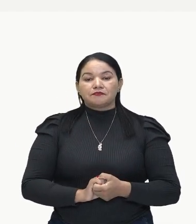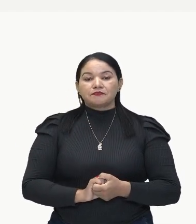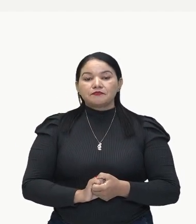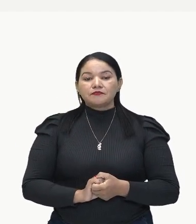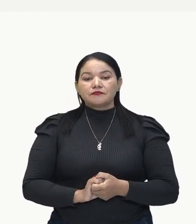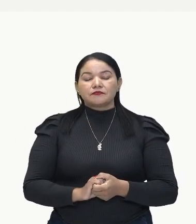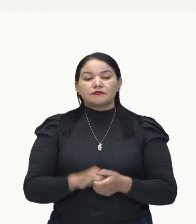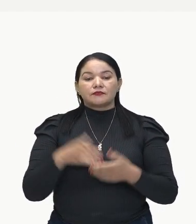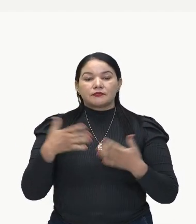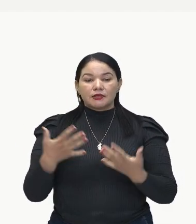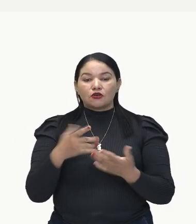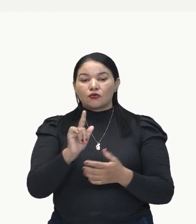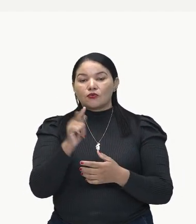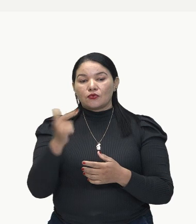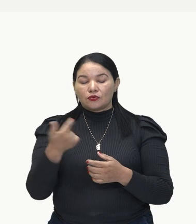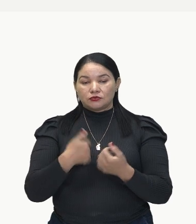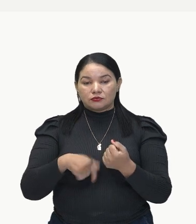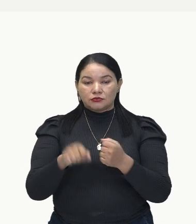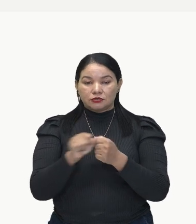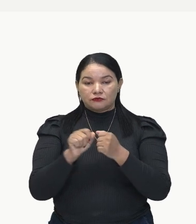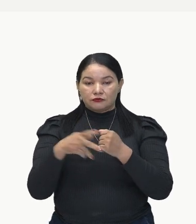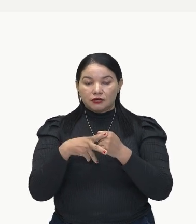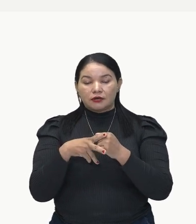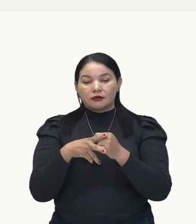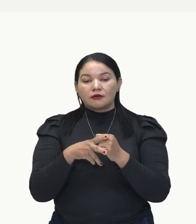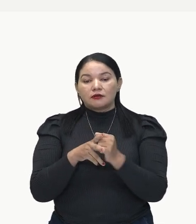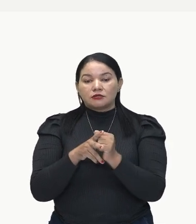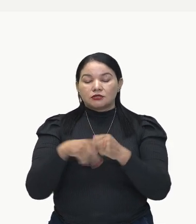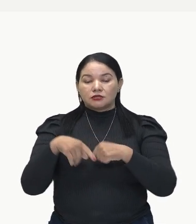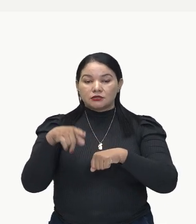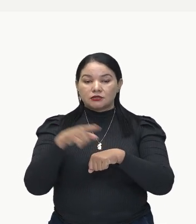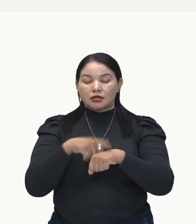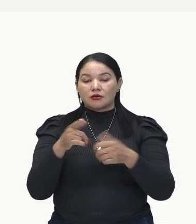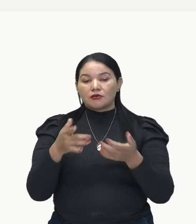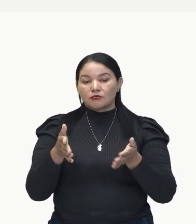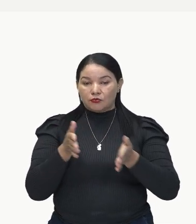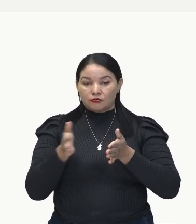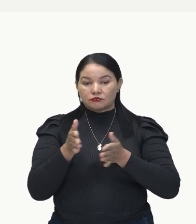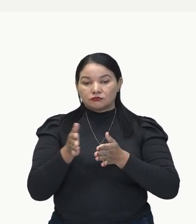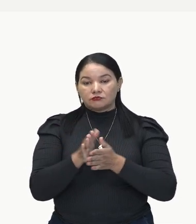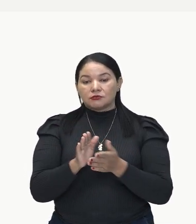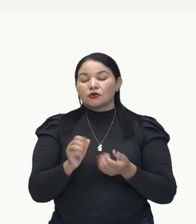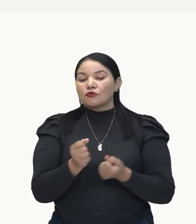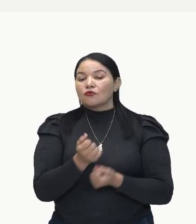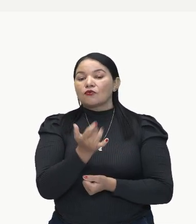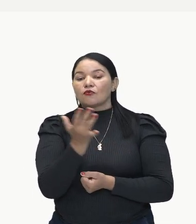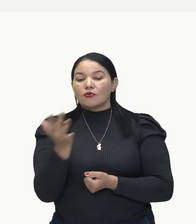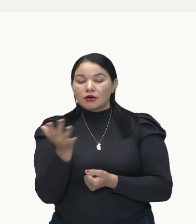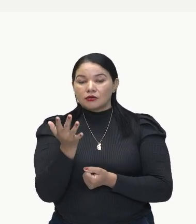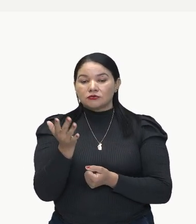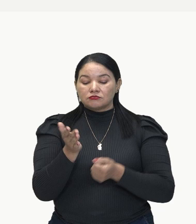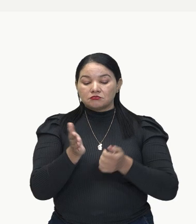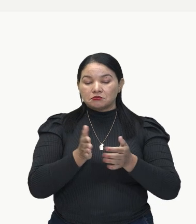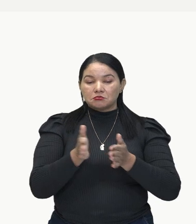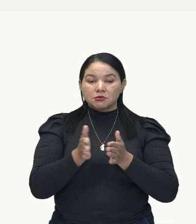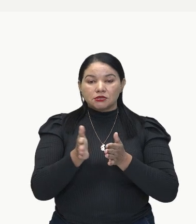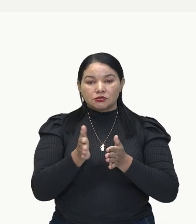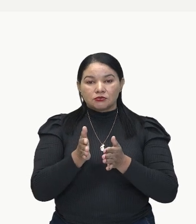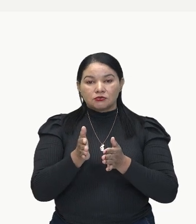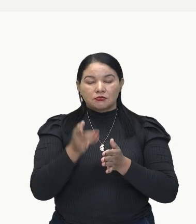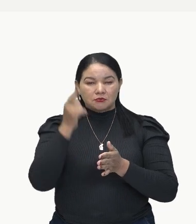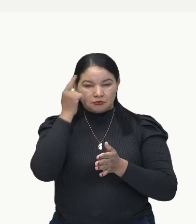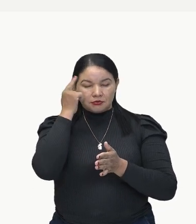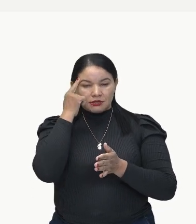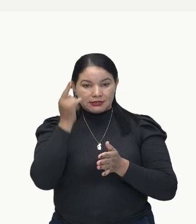No caso dos meus advérbios de tempo, eu tenho aqui, indica o momento ou a duração da ação, tal qual quando a gente pensa em tempo,